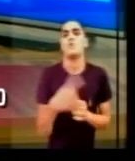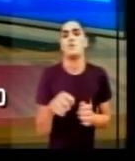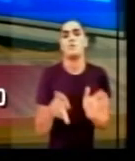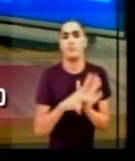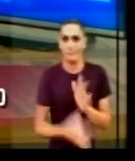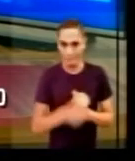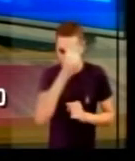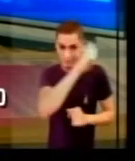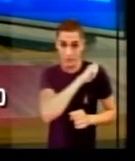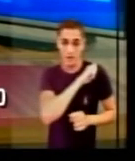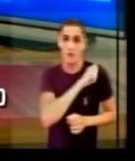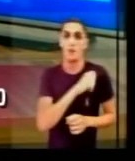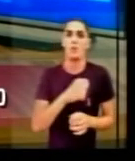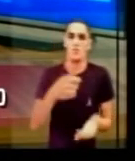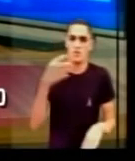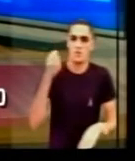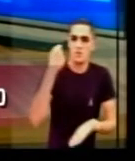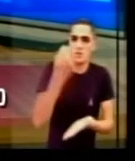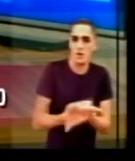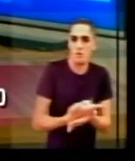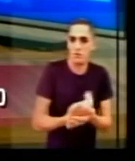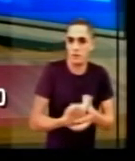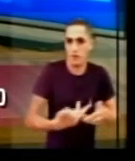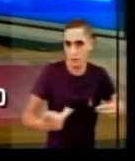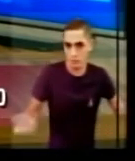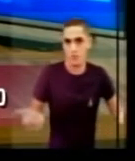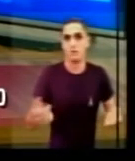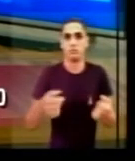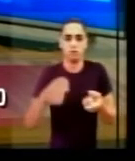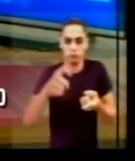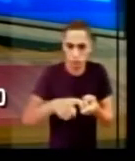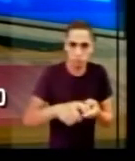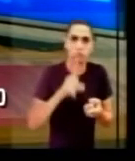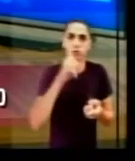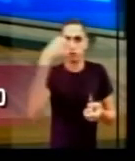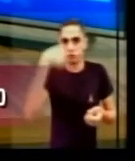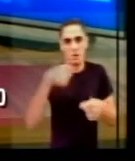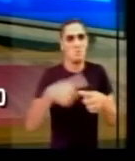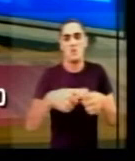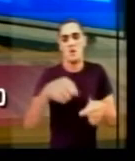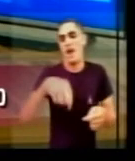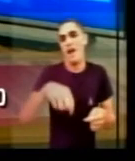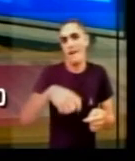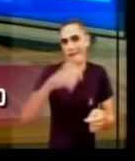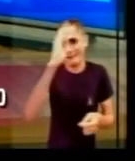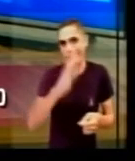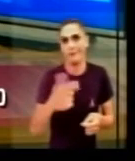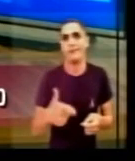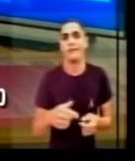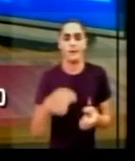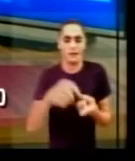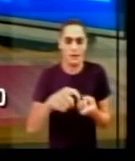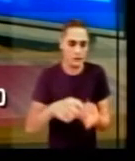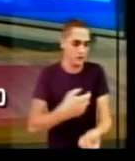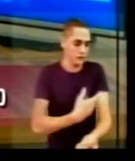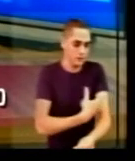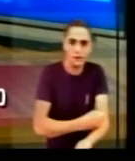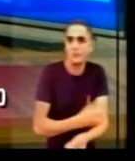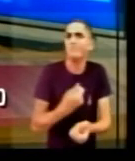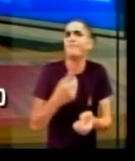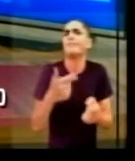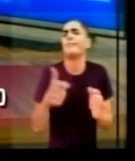estava acontecendo em Rio Preto, porque não tinha teste disponível no Brasil, não tinha ainda o protocolo